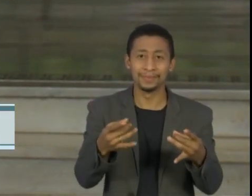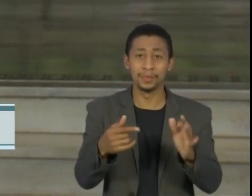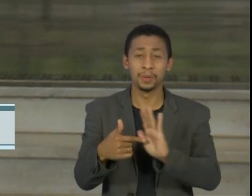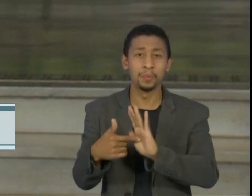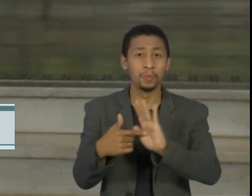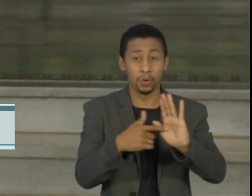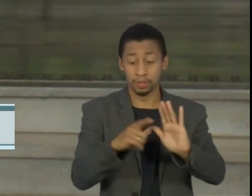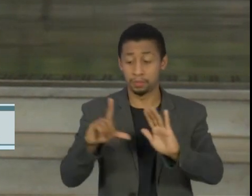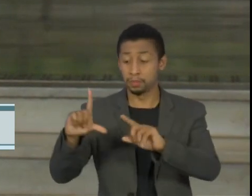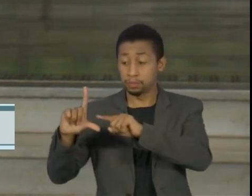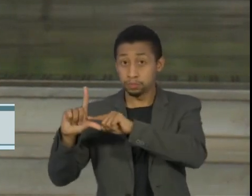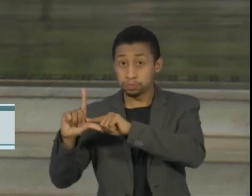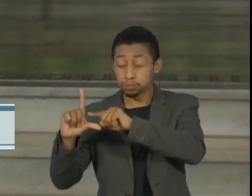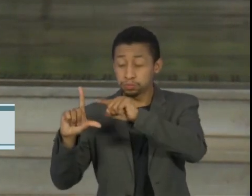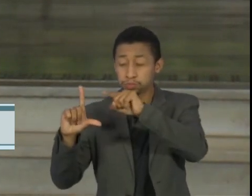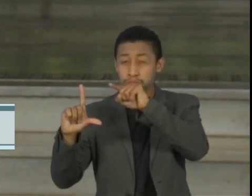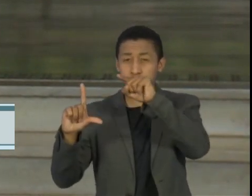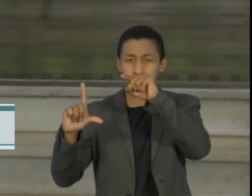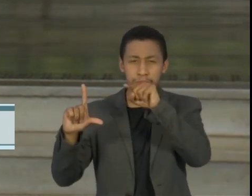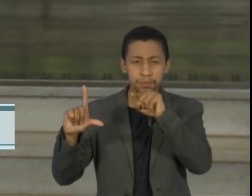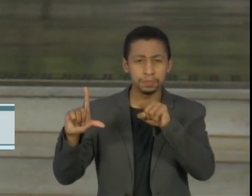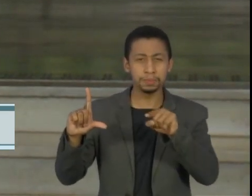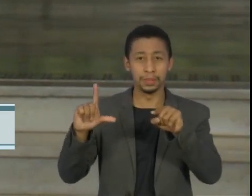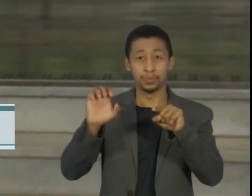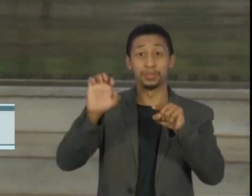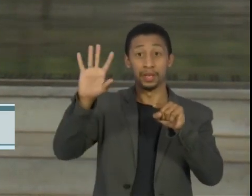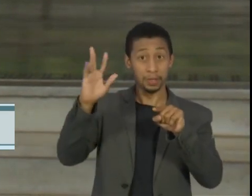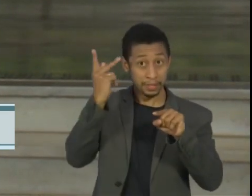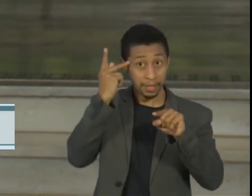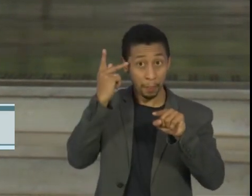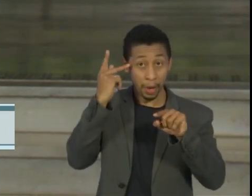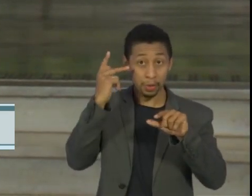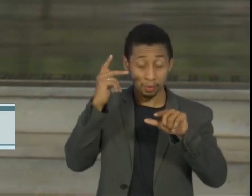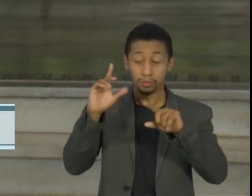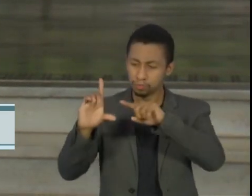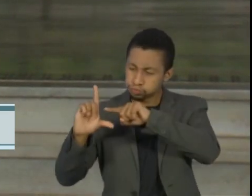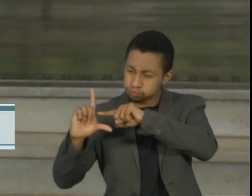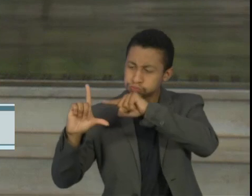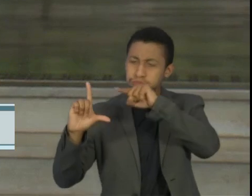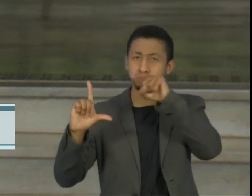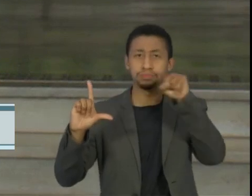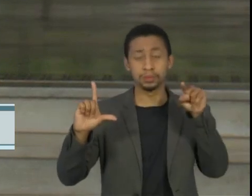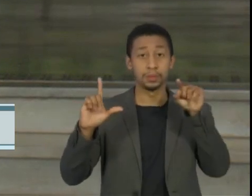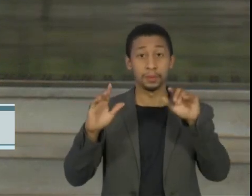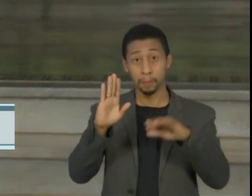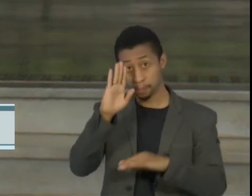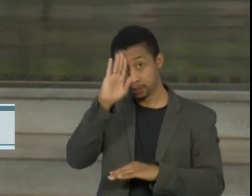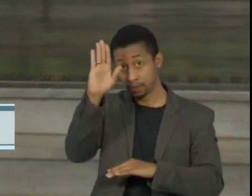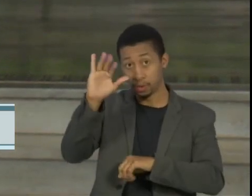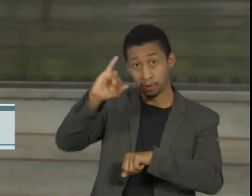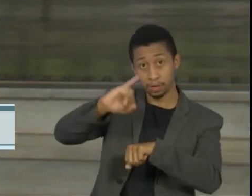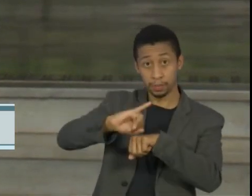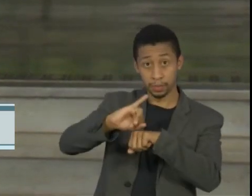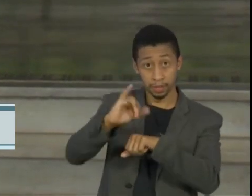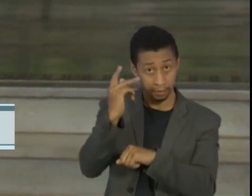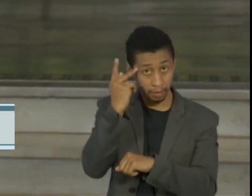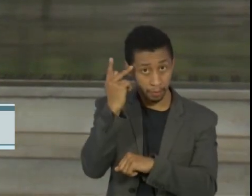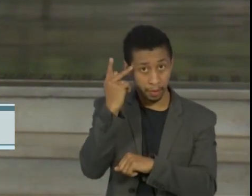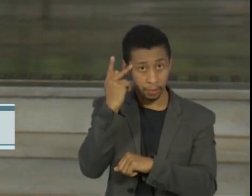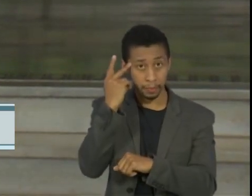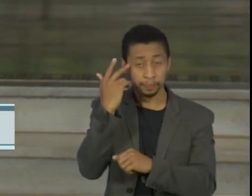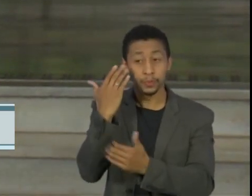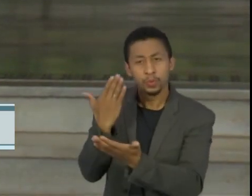da pandemia aqui no estado de São Paulo, especialmente na capital paulista. E confirmam os